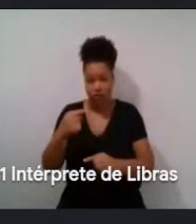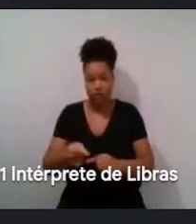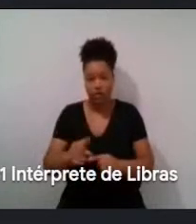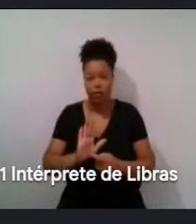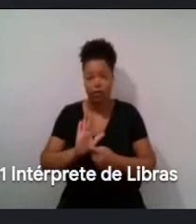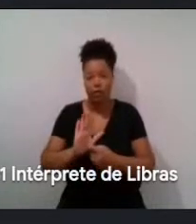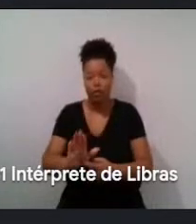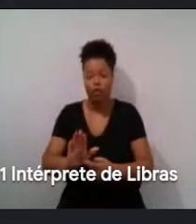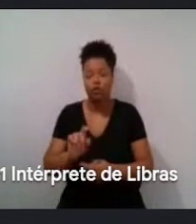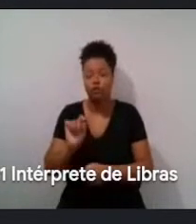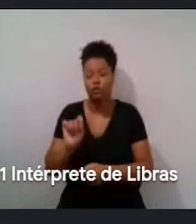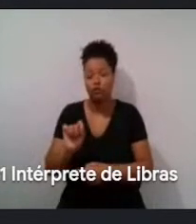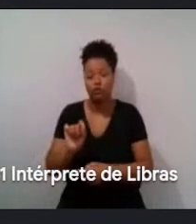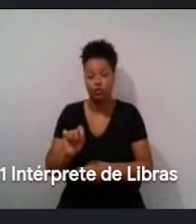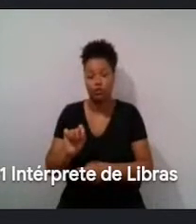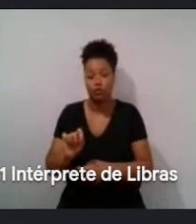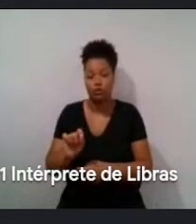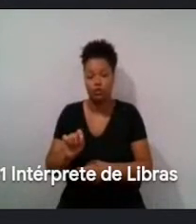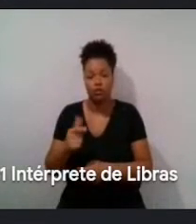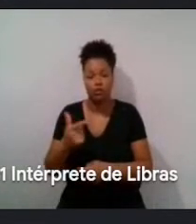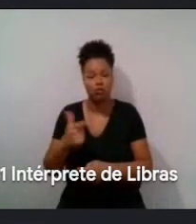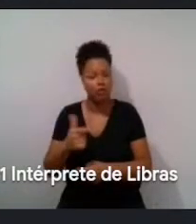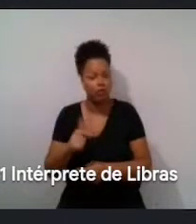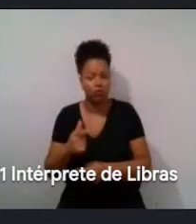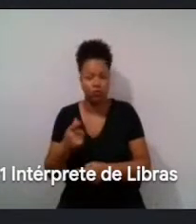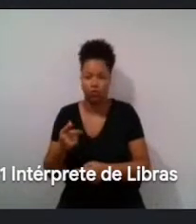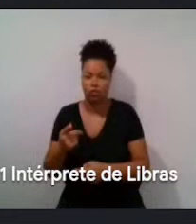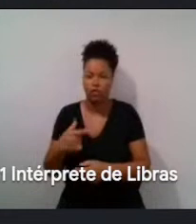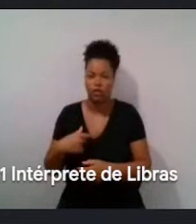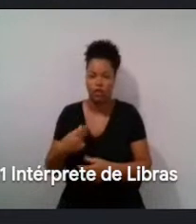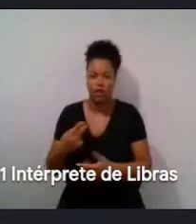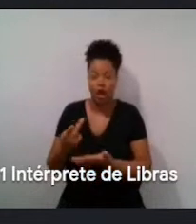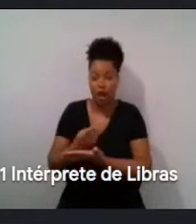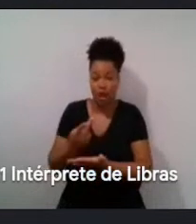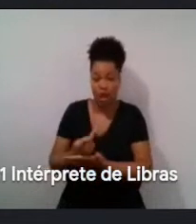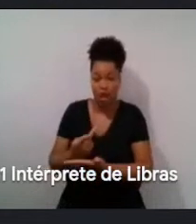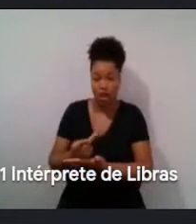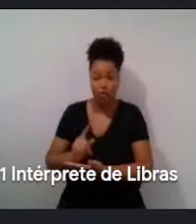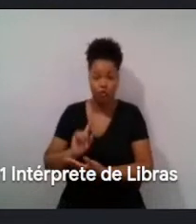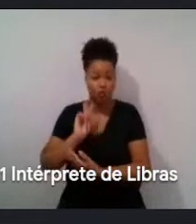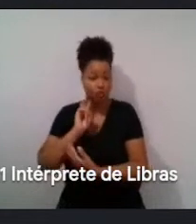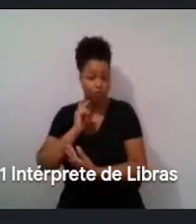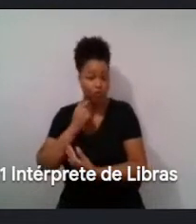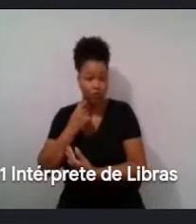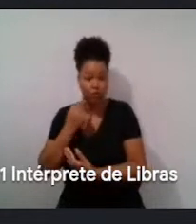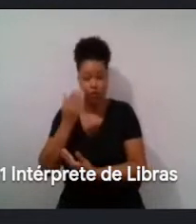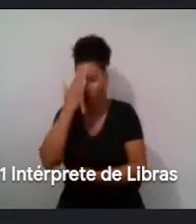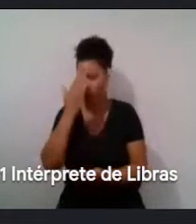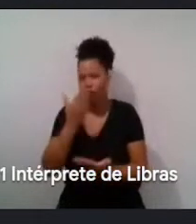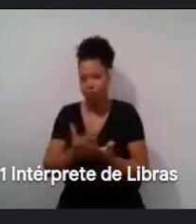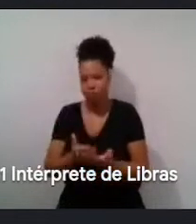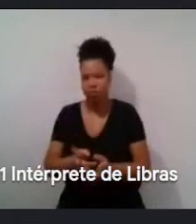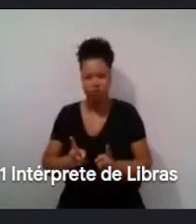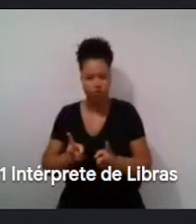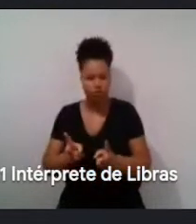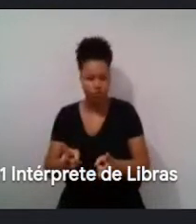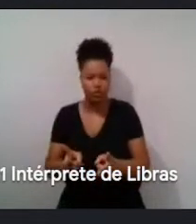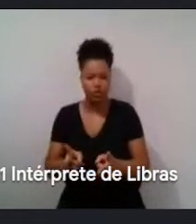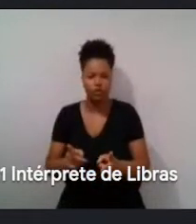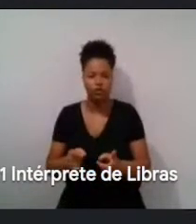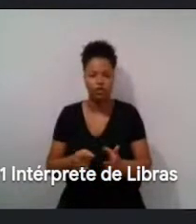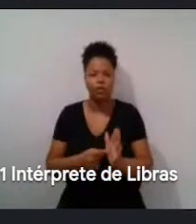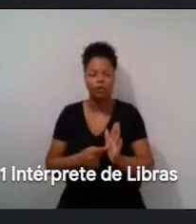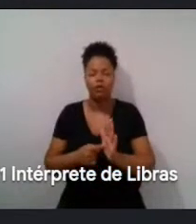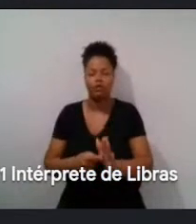impropriedade que não compromete a sua lisura e confiabilidade, ensejando apenas em aprovação